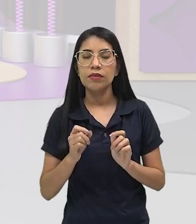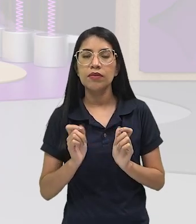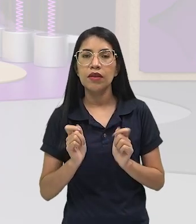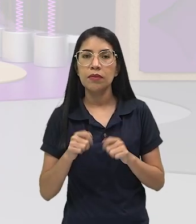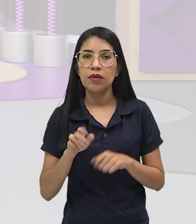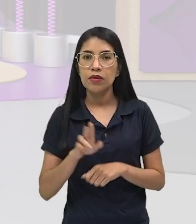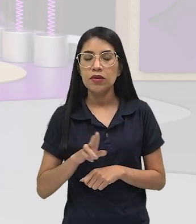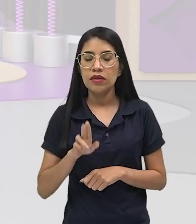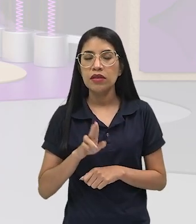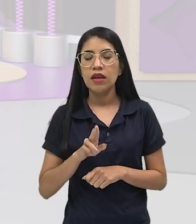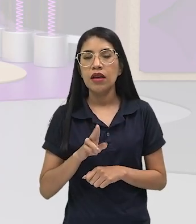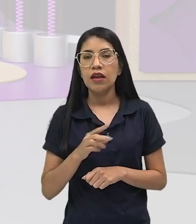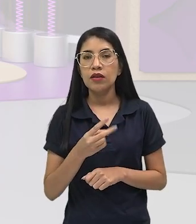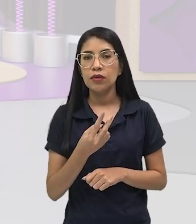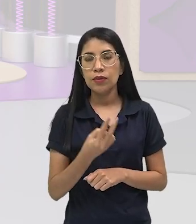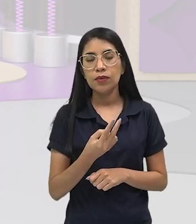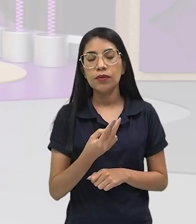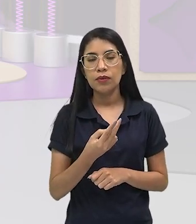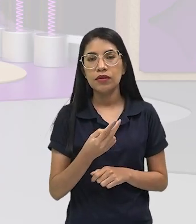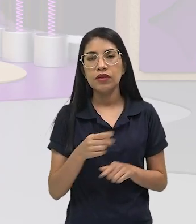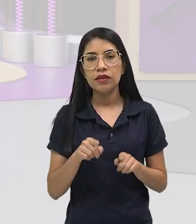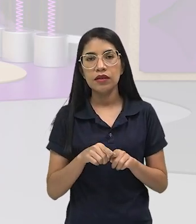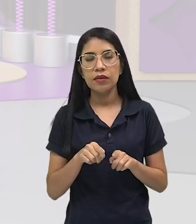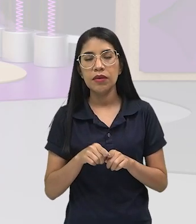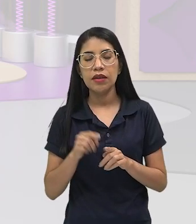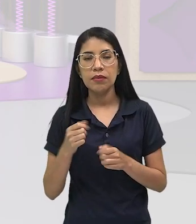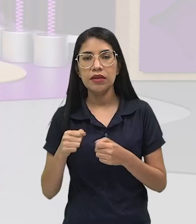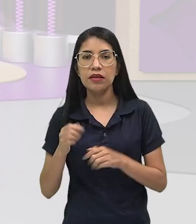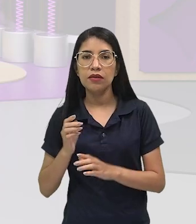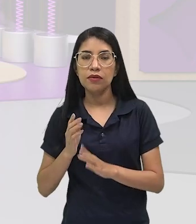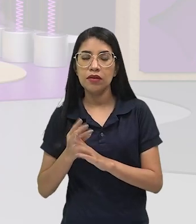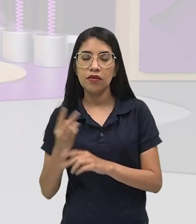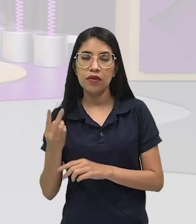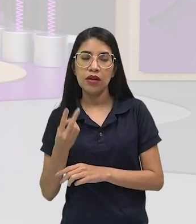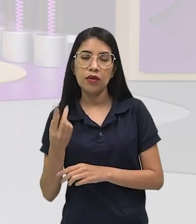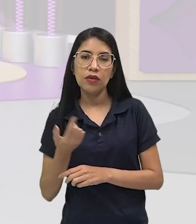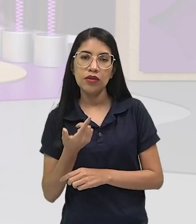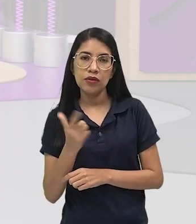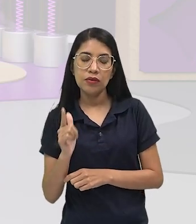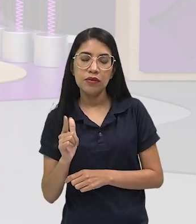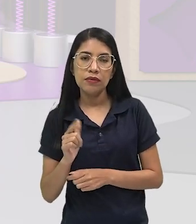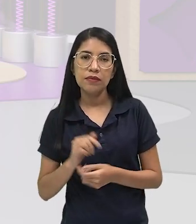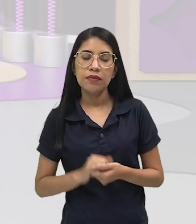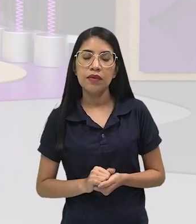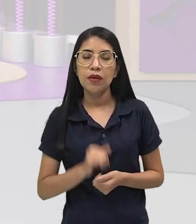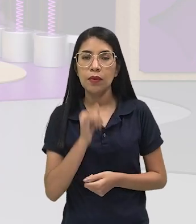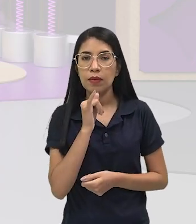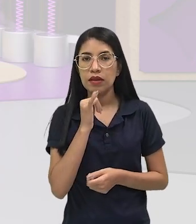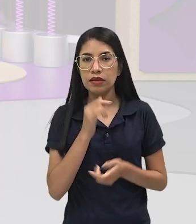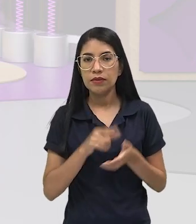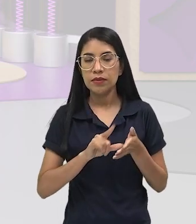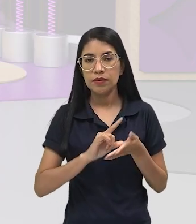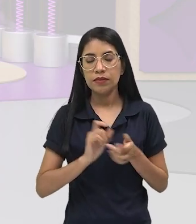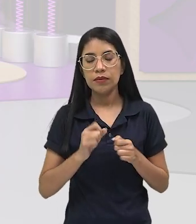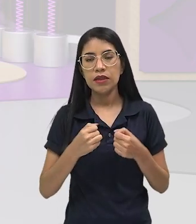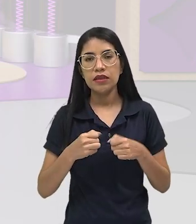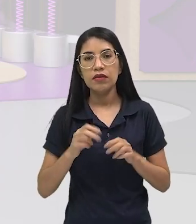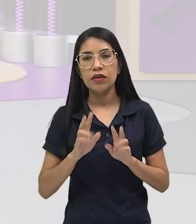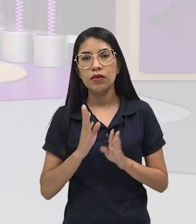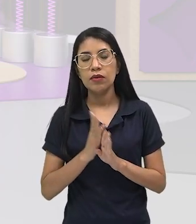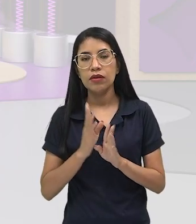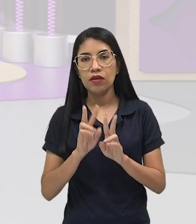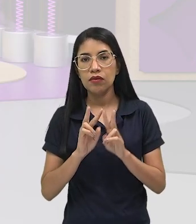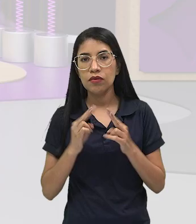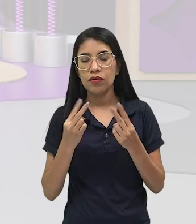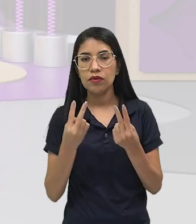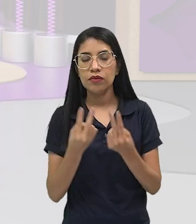dar 2 e pedir uma terceira qualquer dela. No nosso primeiro exemplo foi para nós calcularmos o volume.